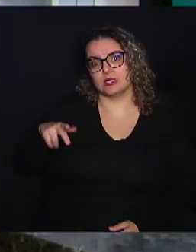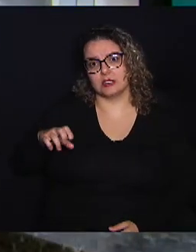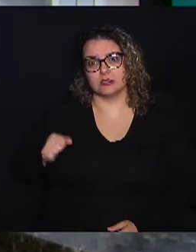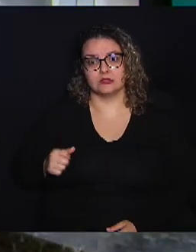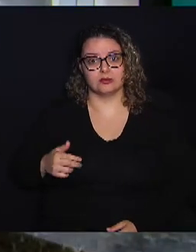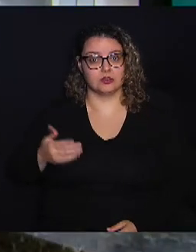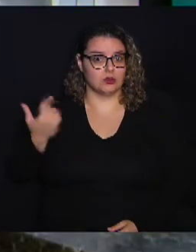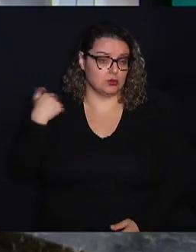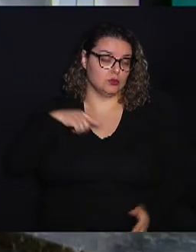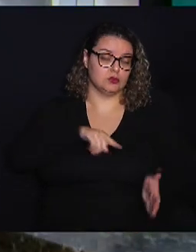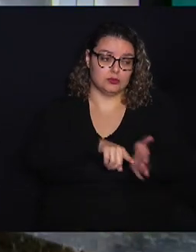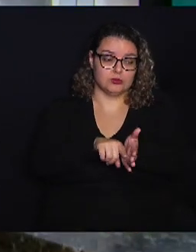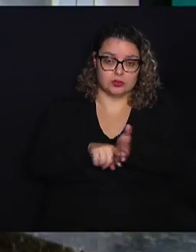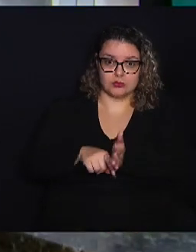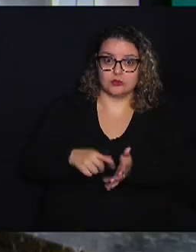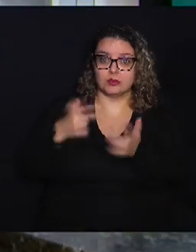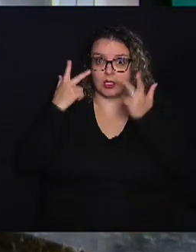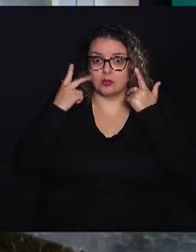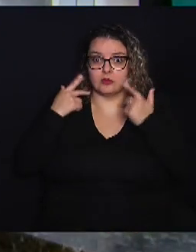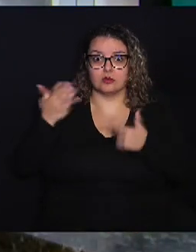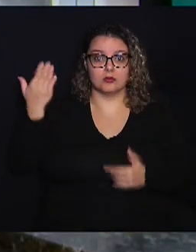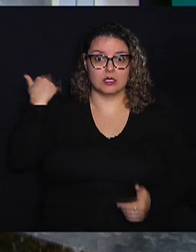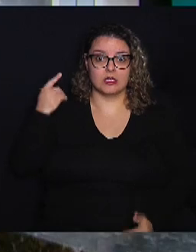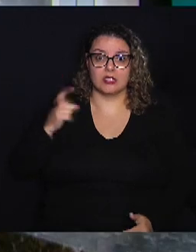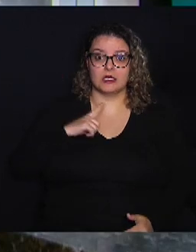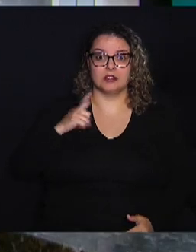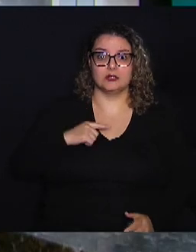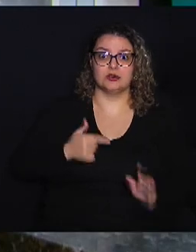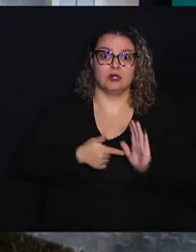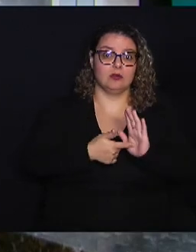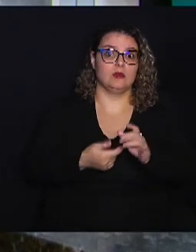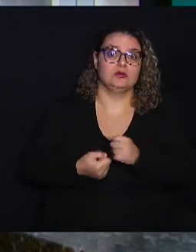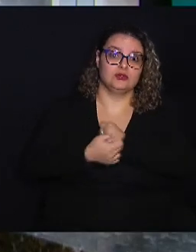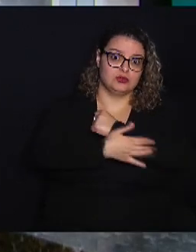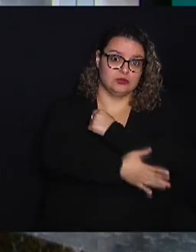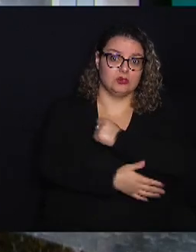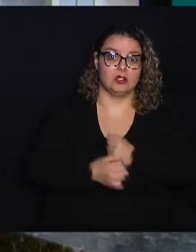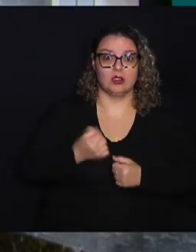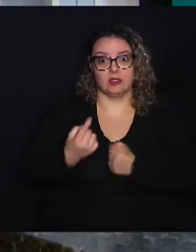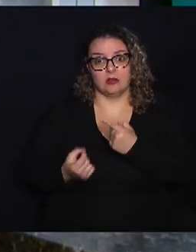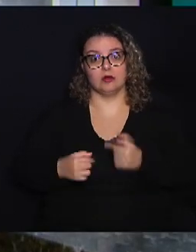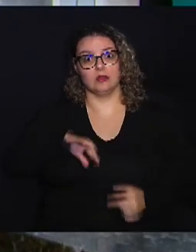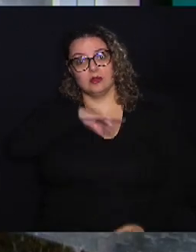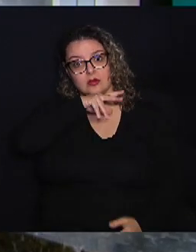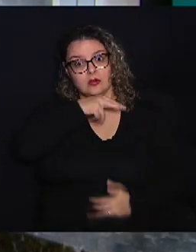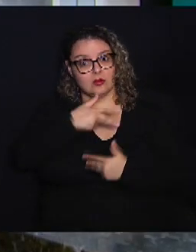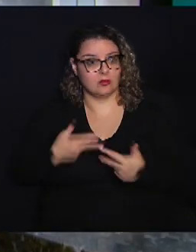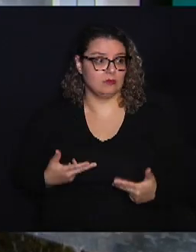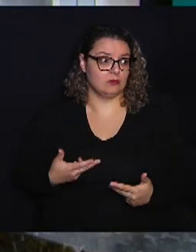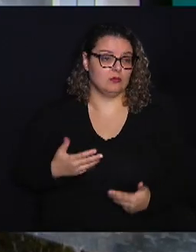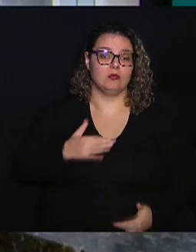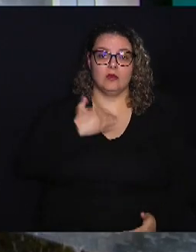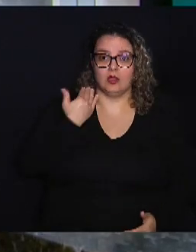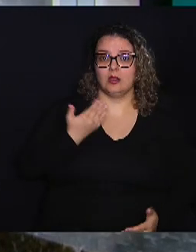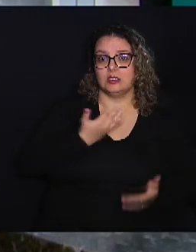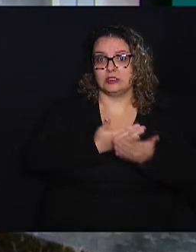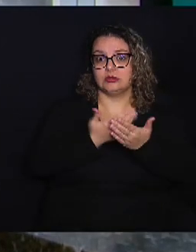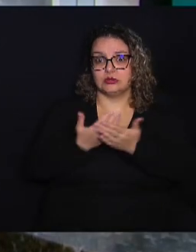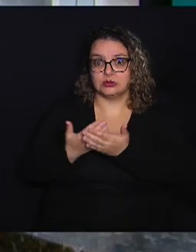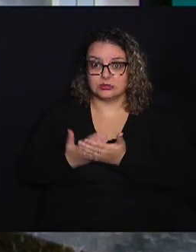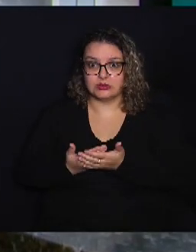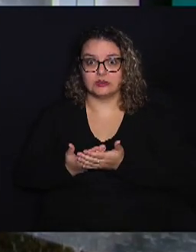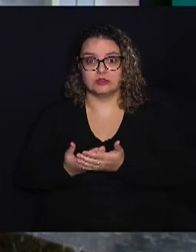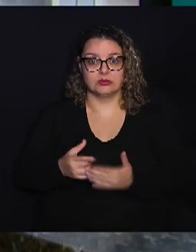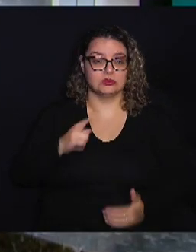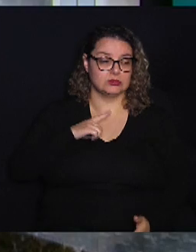época, eles obtinham a amostra de fezes ou às vezes os animais mortos e tentavam estudar o que tinha. A